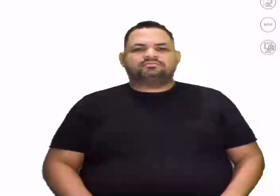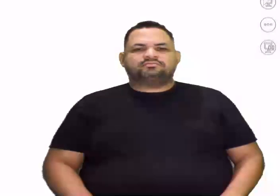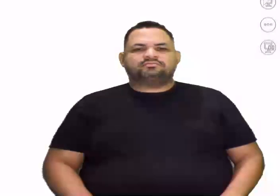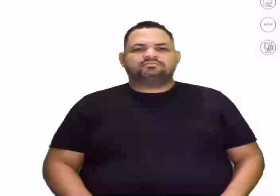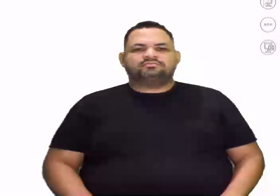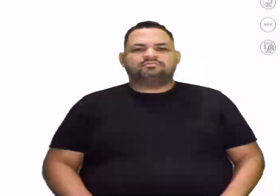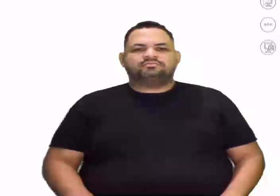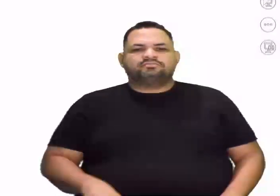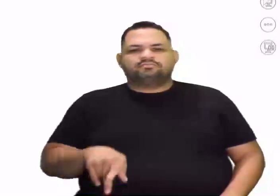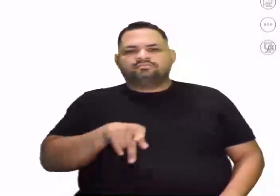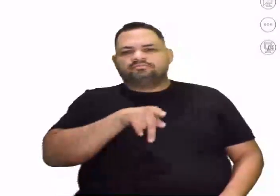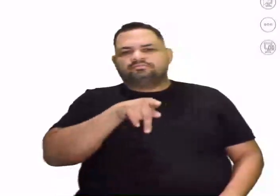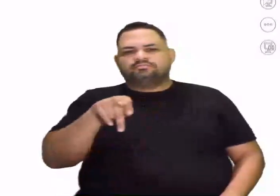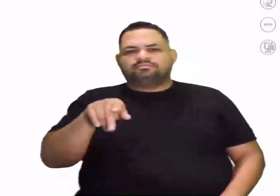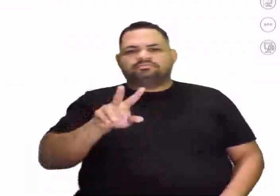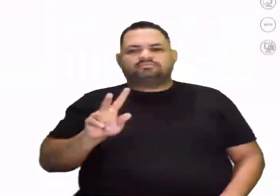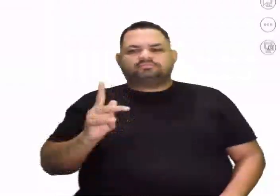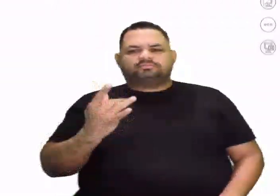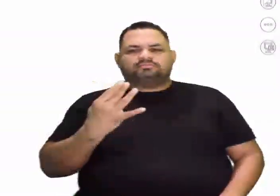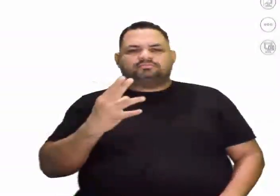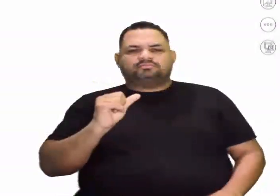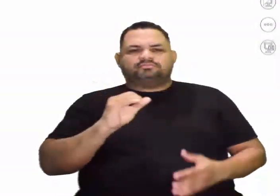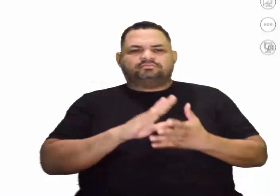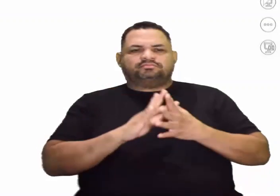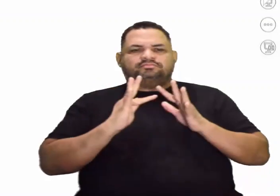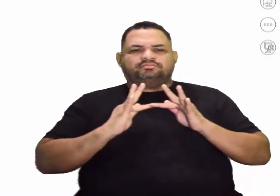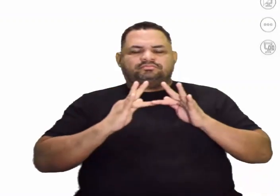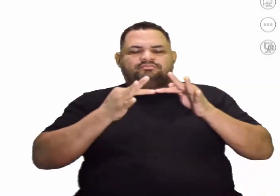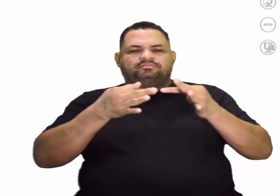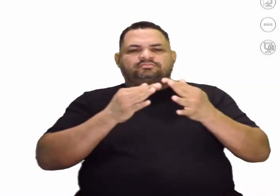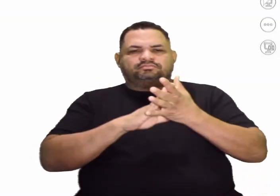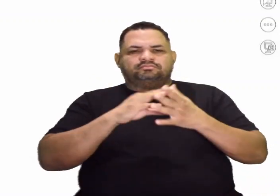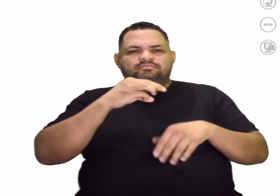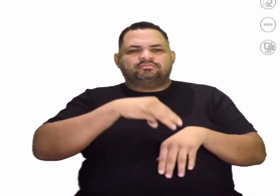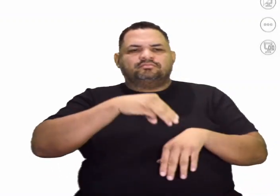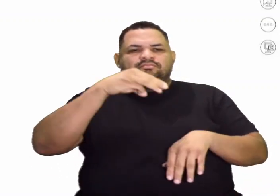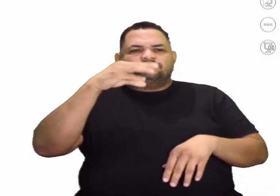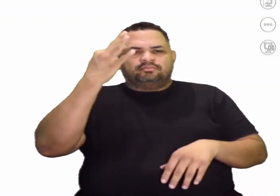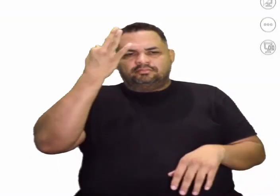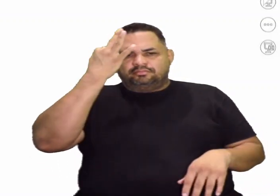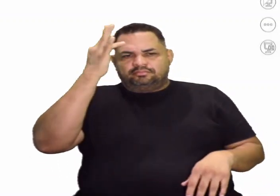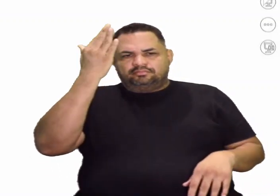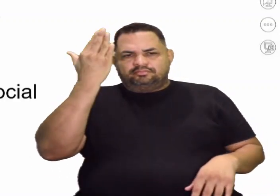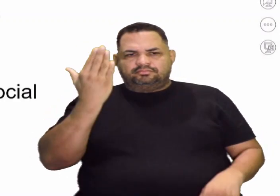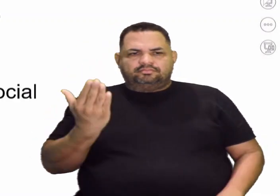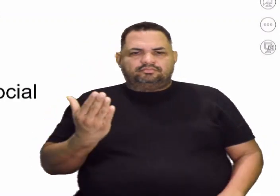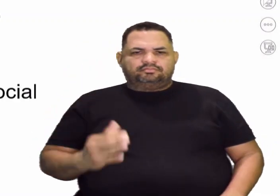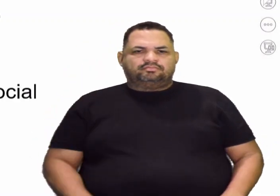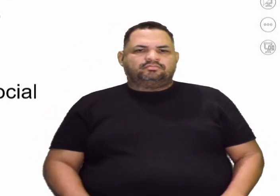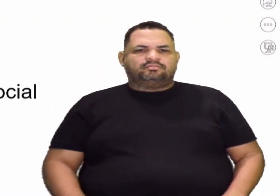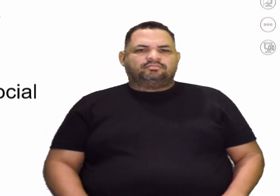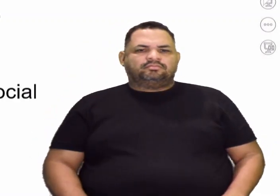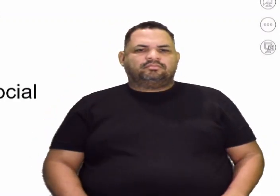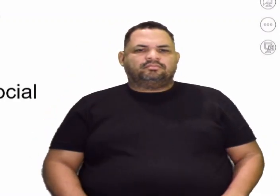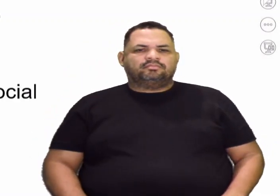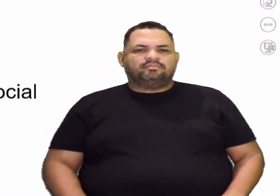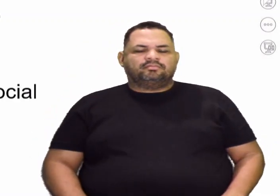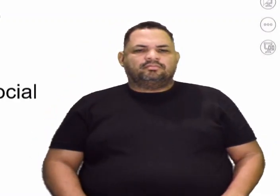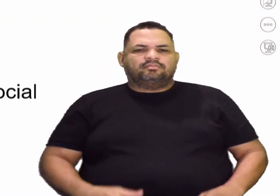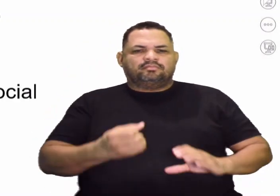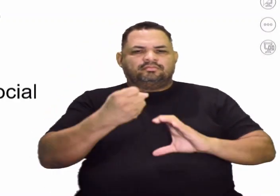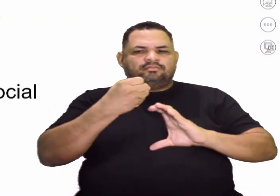Professor Hélio aqui, ó, já terminei o mestrado em filosofia. Olha aí. Tá aí, ó,